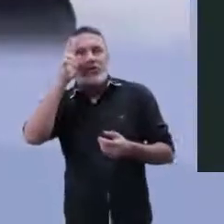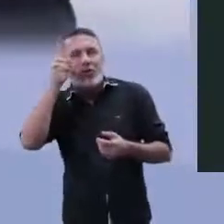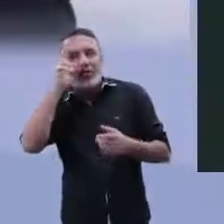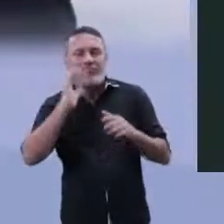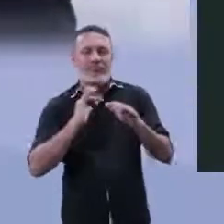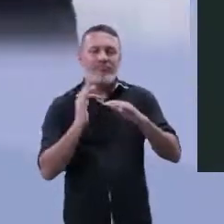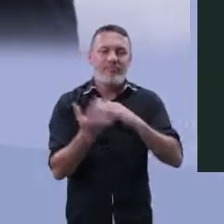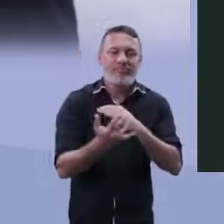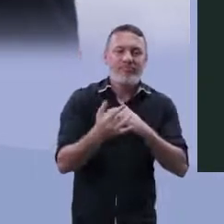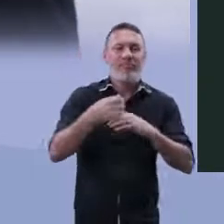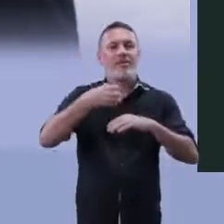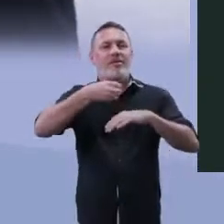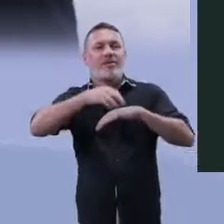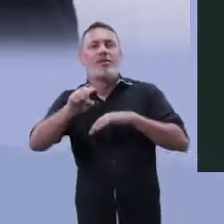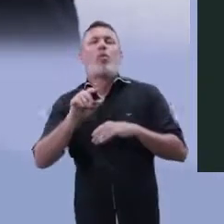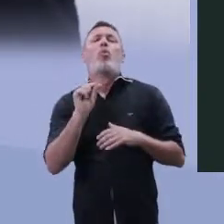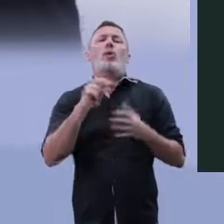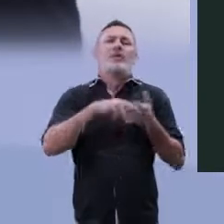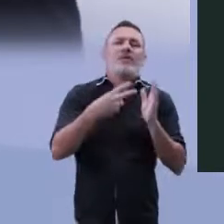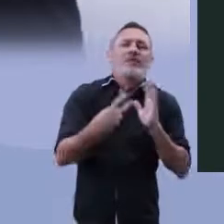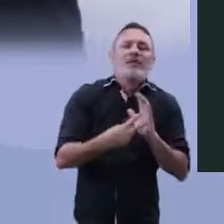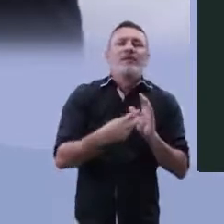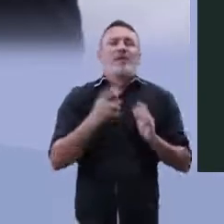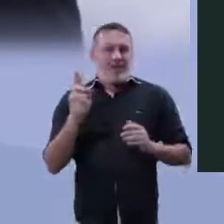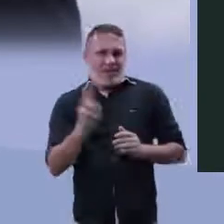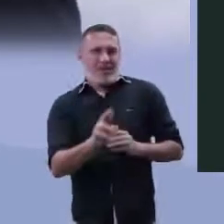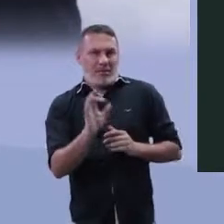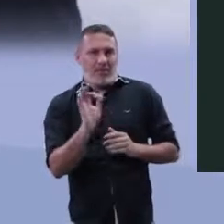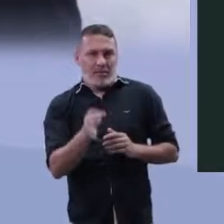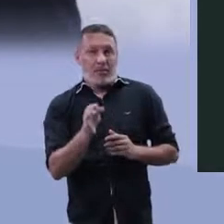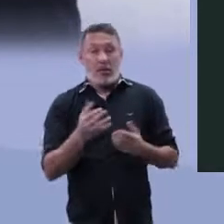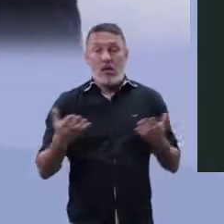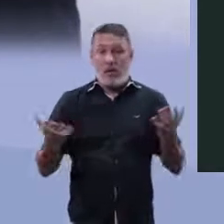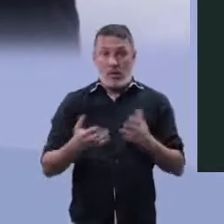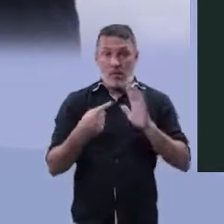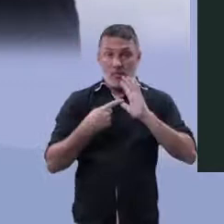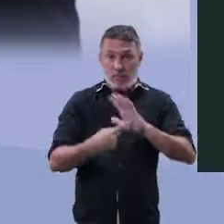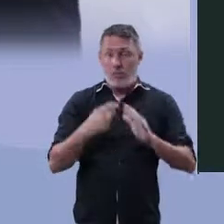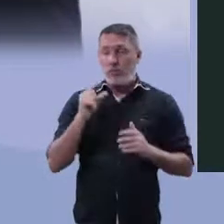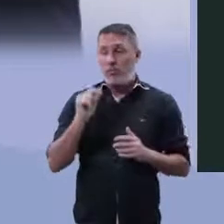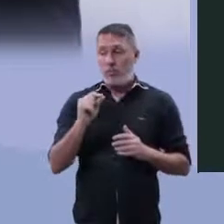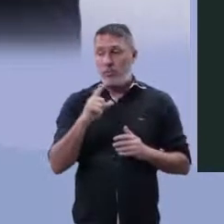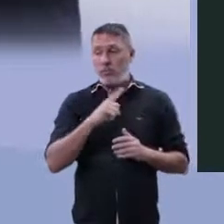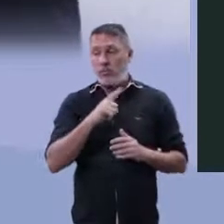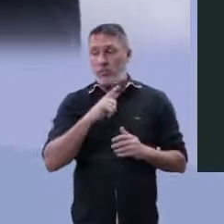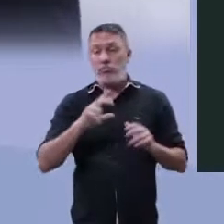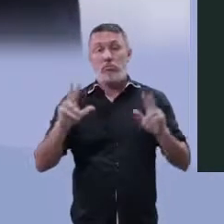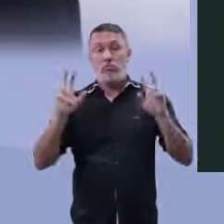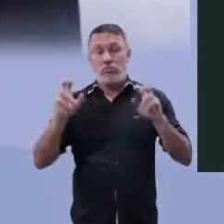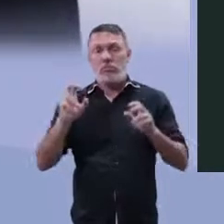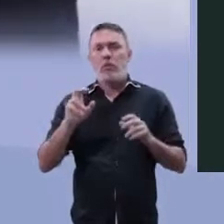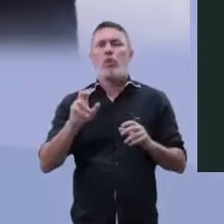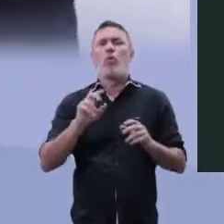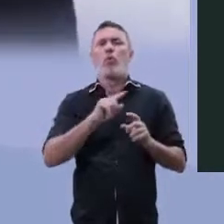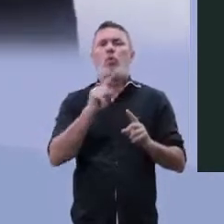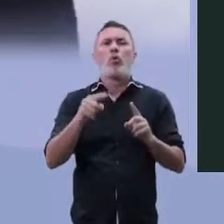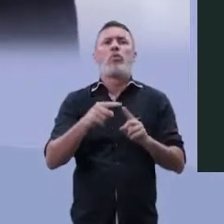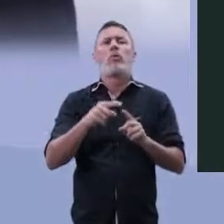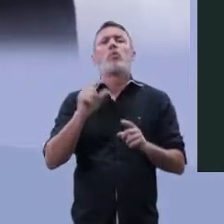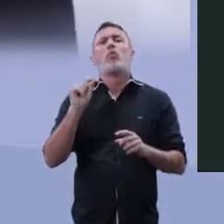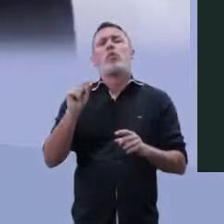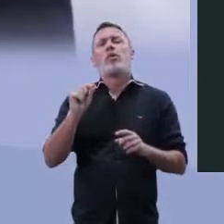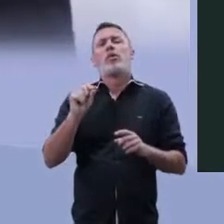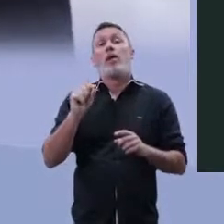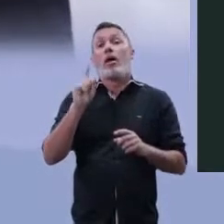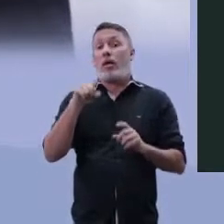Após, né, uma breve passada sobre as redes sociais, falando o que elas são, o que elas representam, então